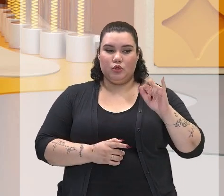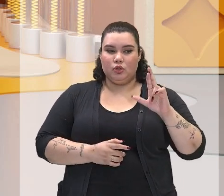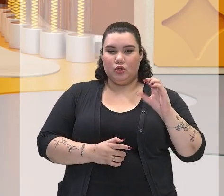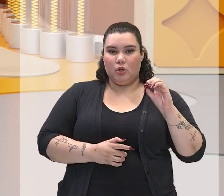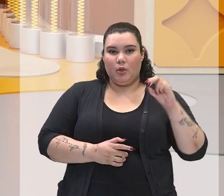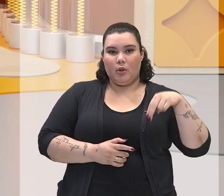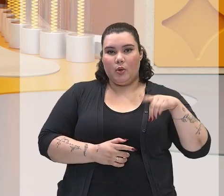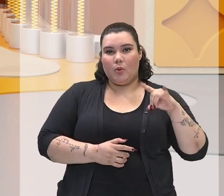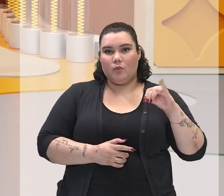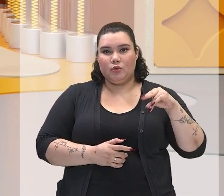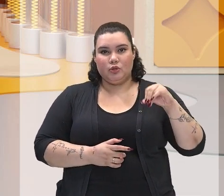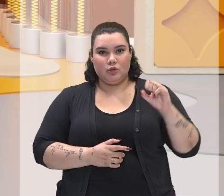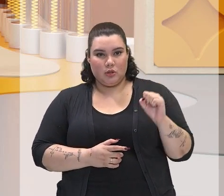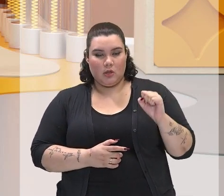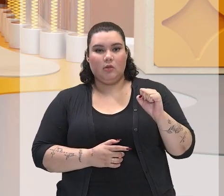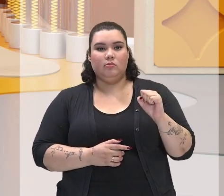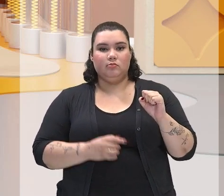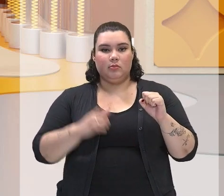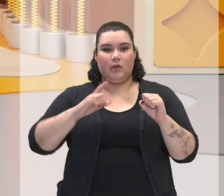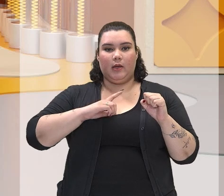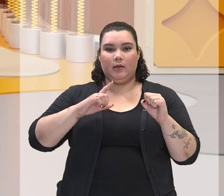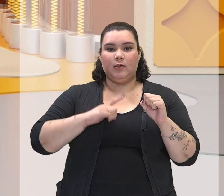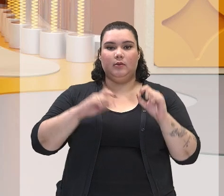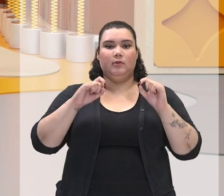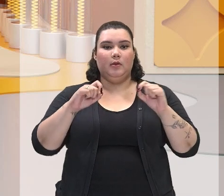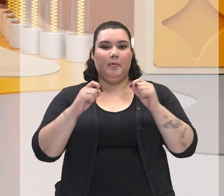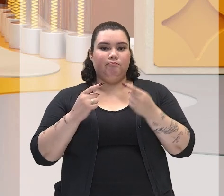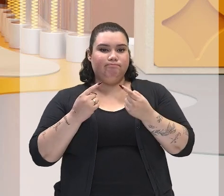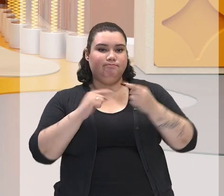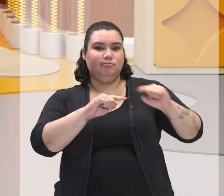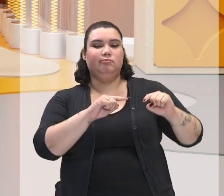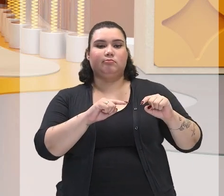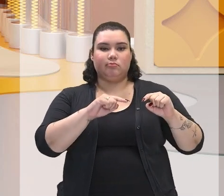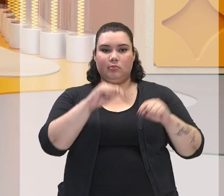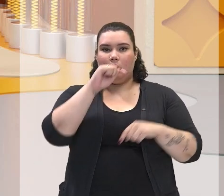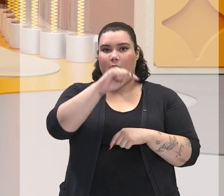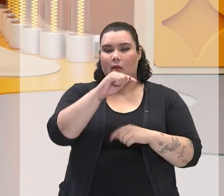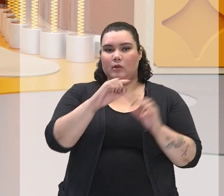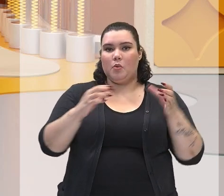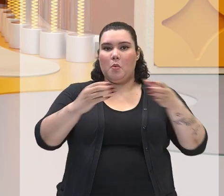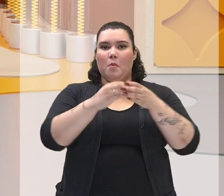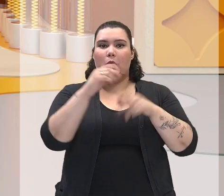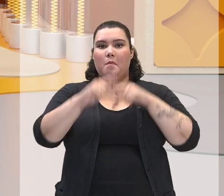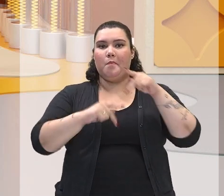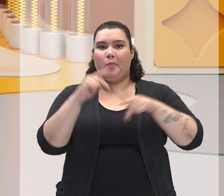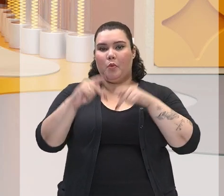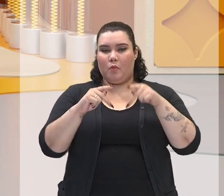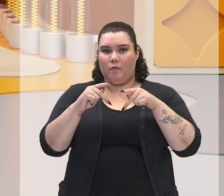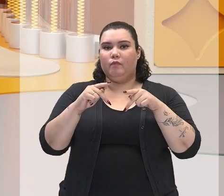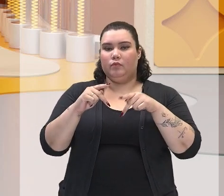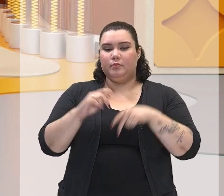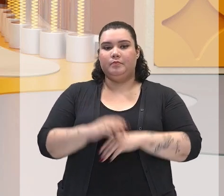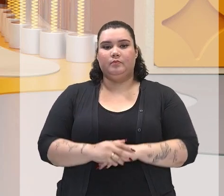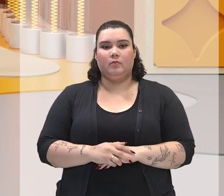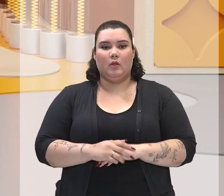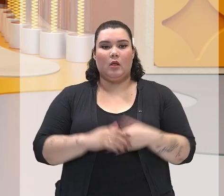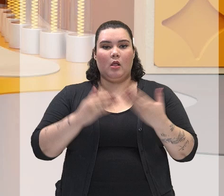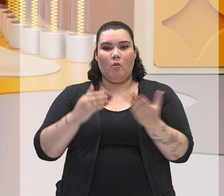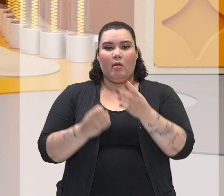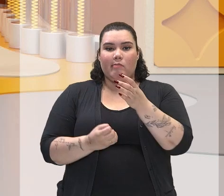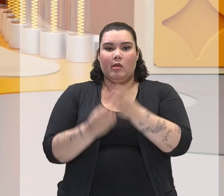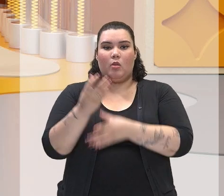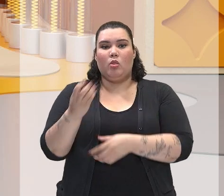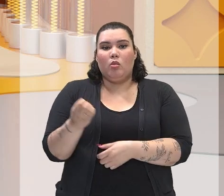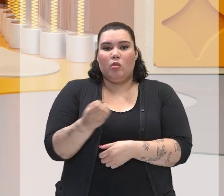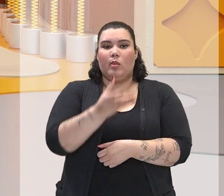do Robespierre, do período do protetorado. Vão escrever uma nova Constituição, modificando